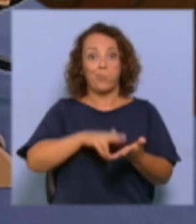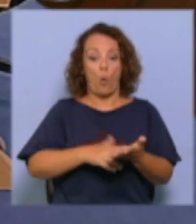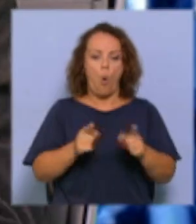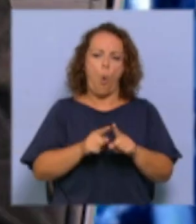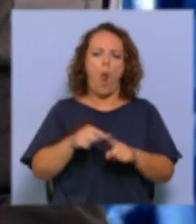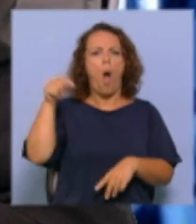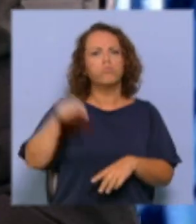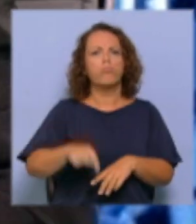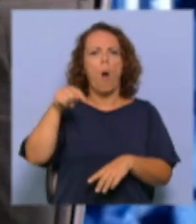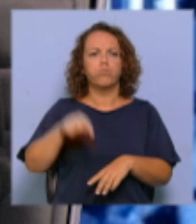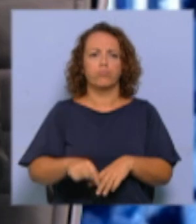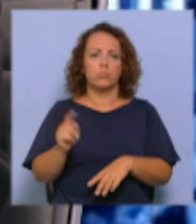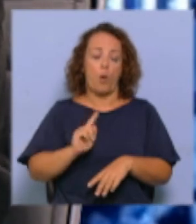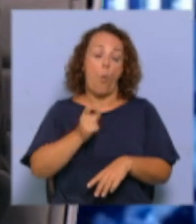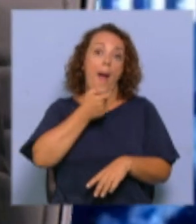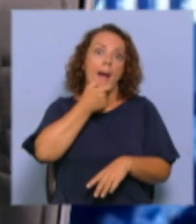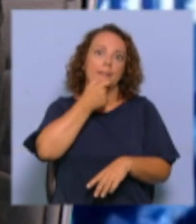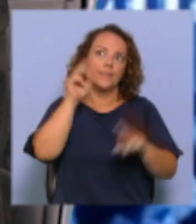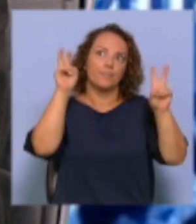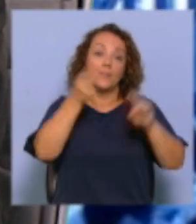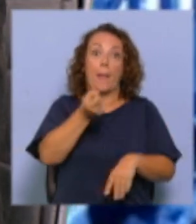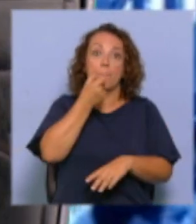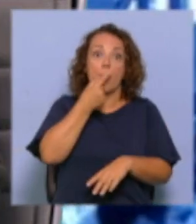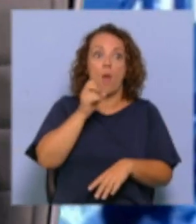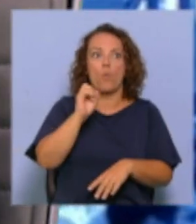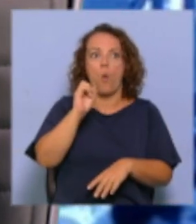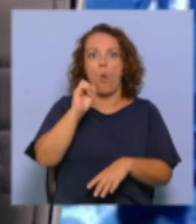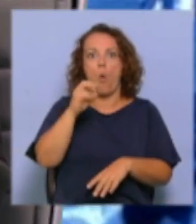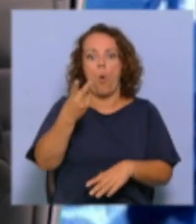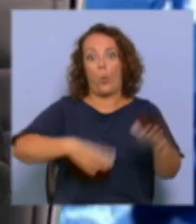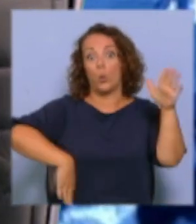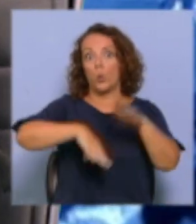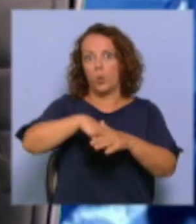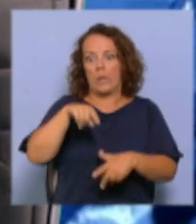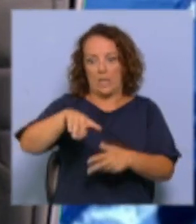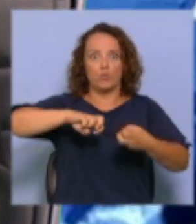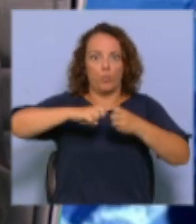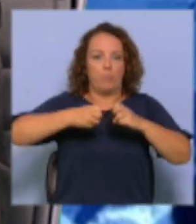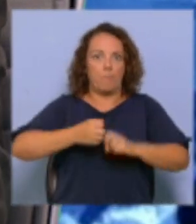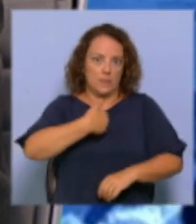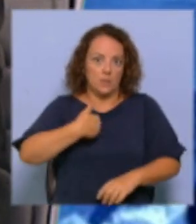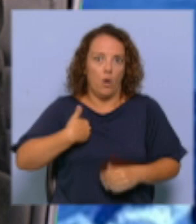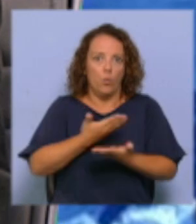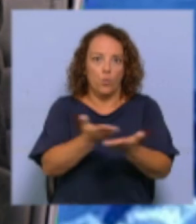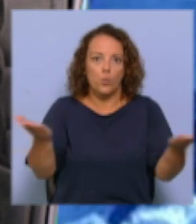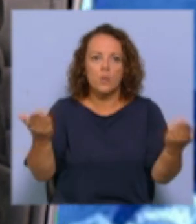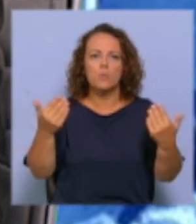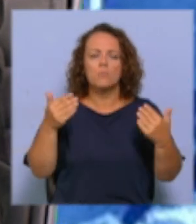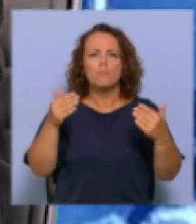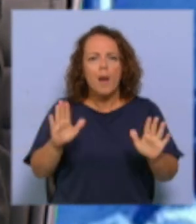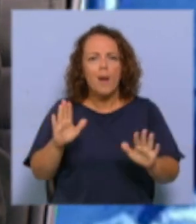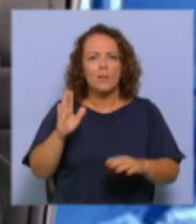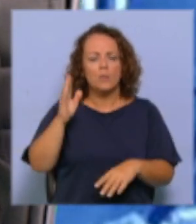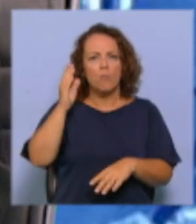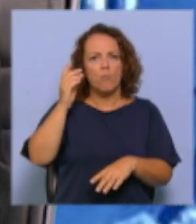imediato, até que tenhamos remédios e curas para esta moléstia, mas não quer dizer com isso que tenhamos